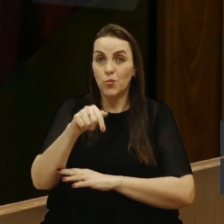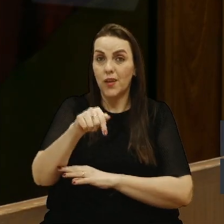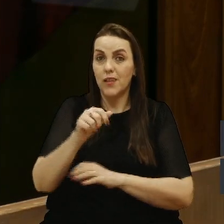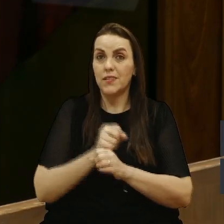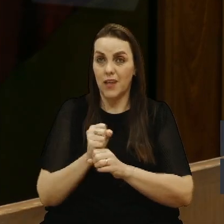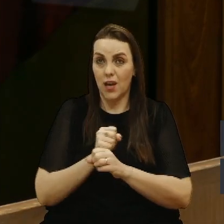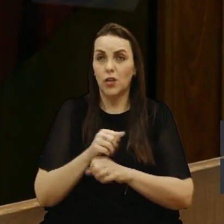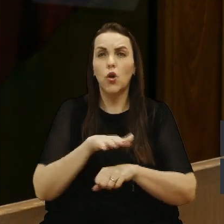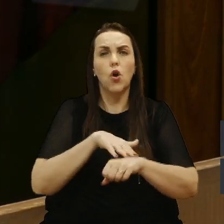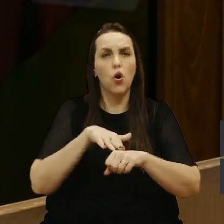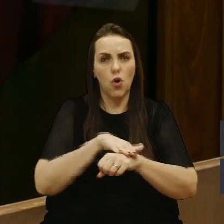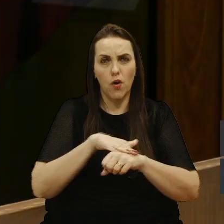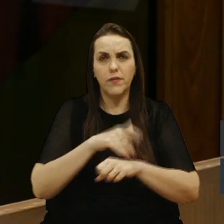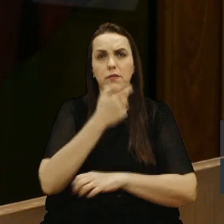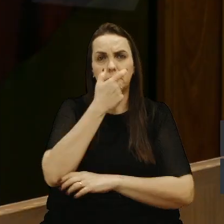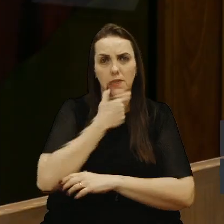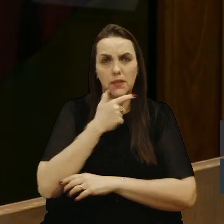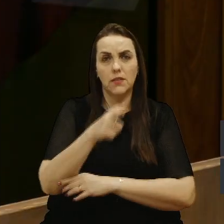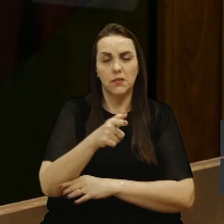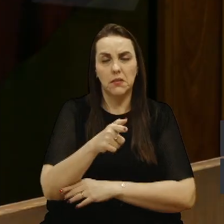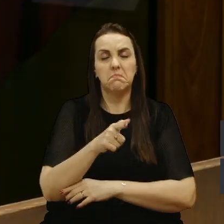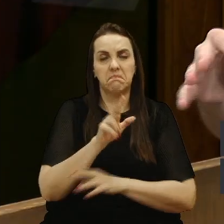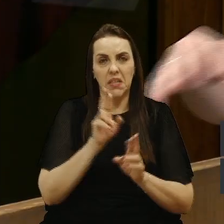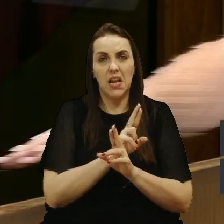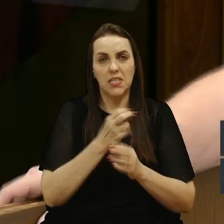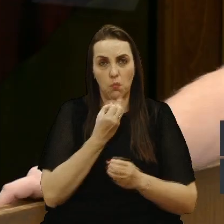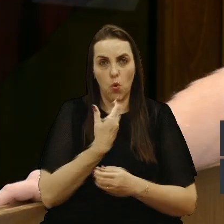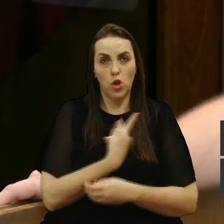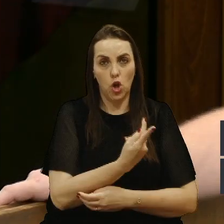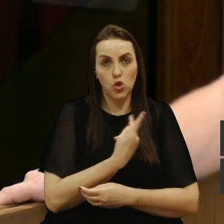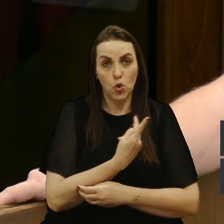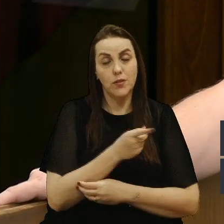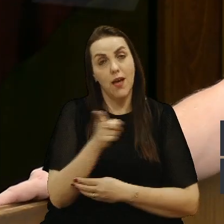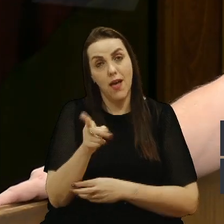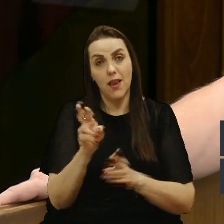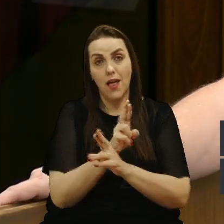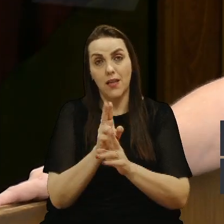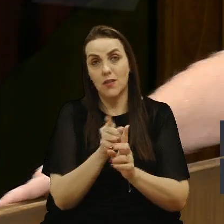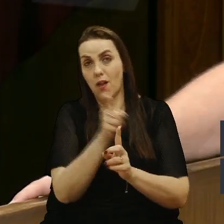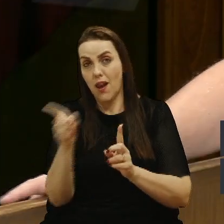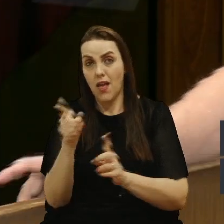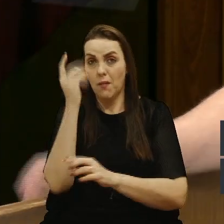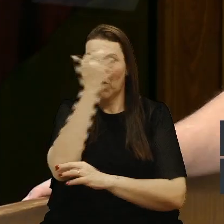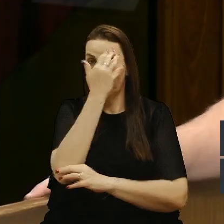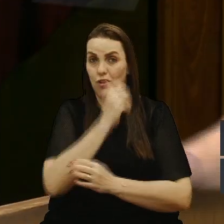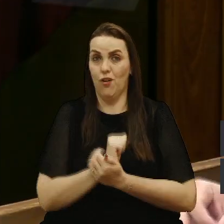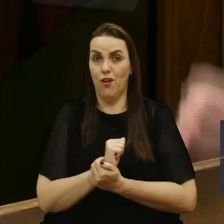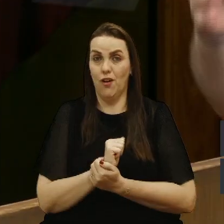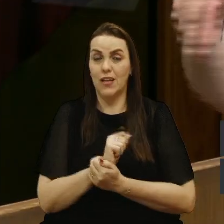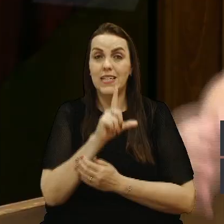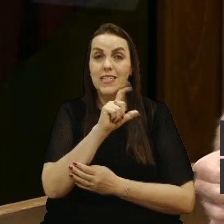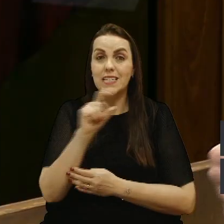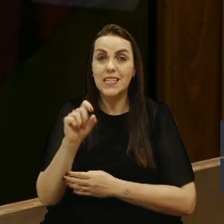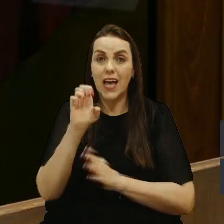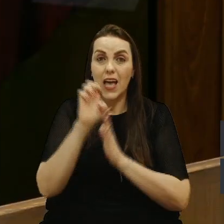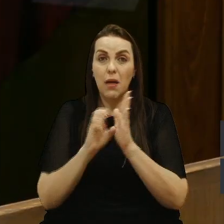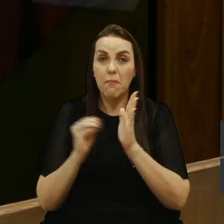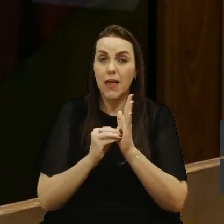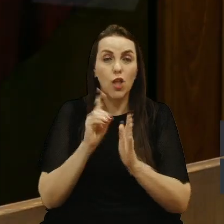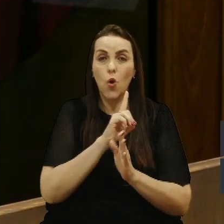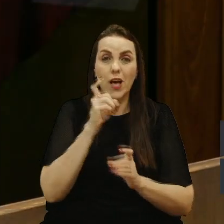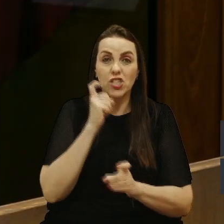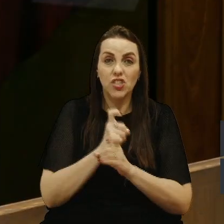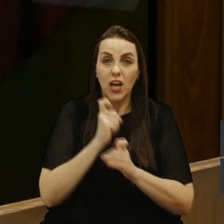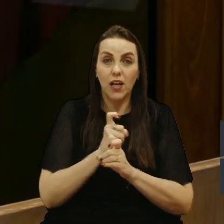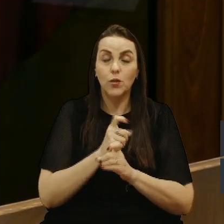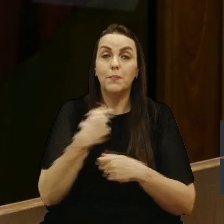com ele tem excelente relação com o prefeito Adiló, eu apresentar 100 emendas, vereador Cristiano, não é para encher o saco, é porque eu acho que tem que ter, que o